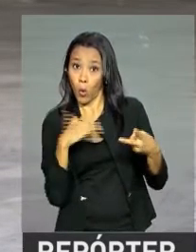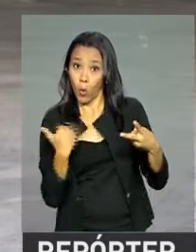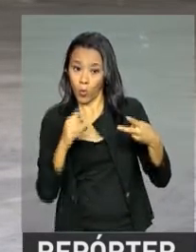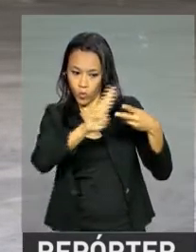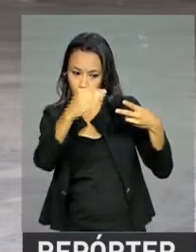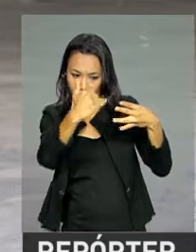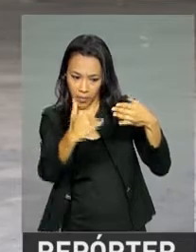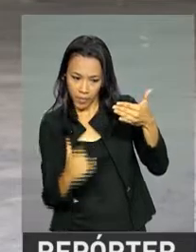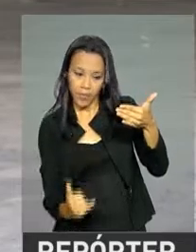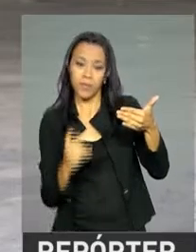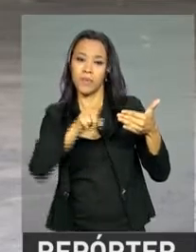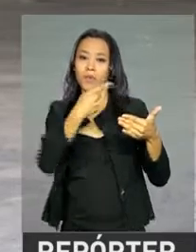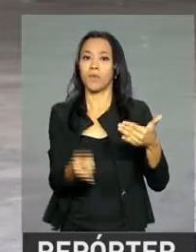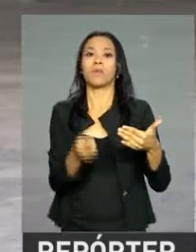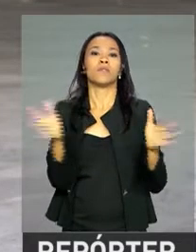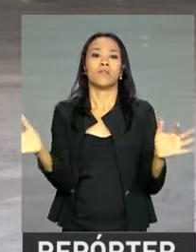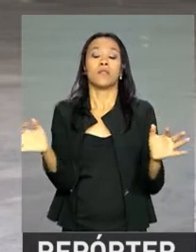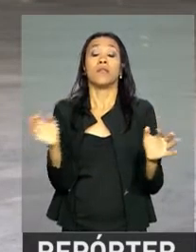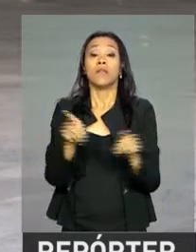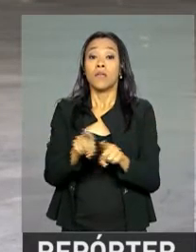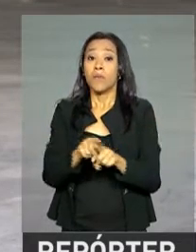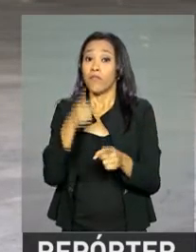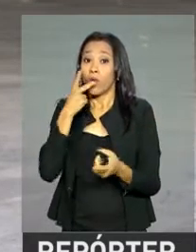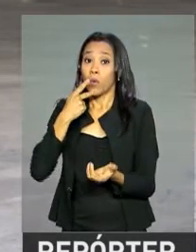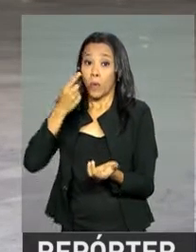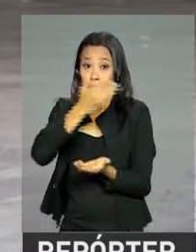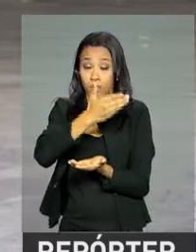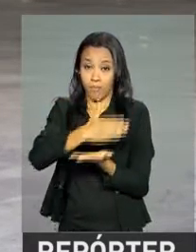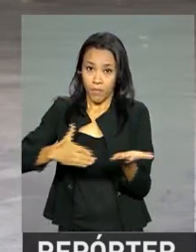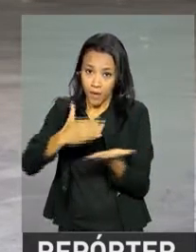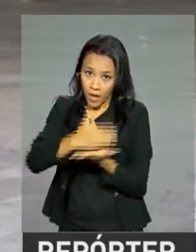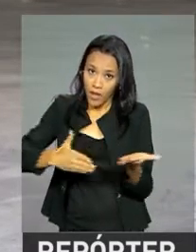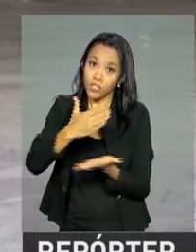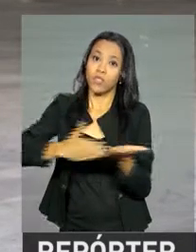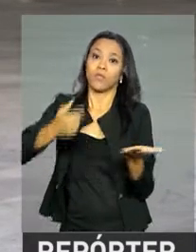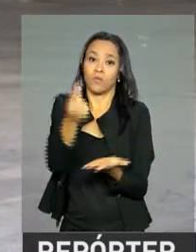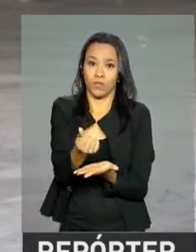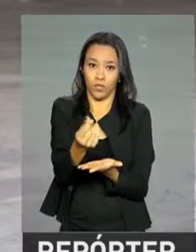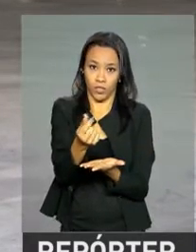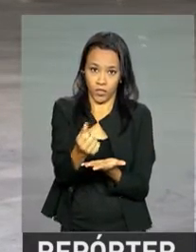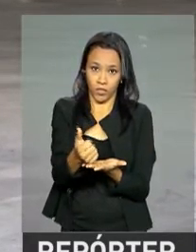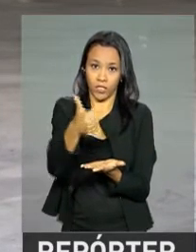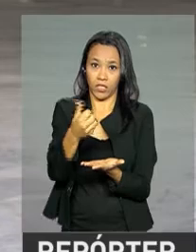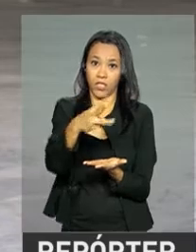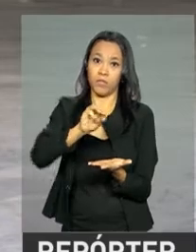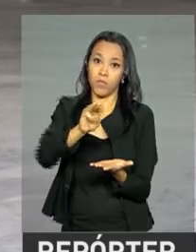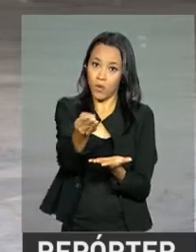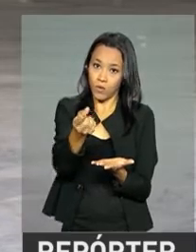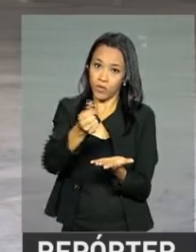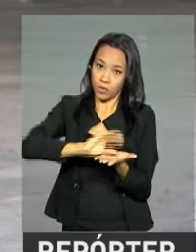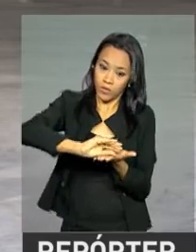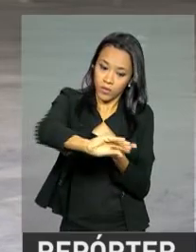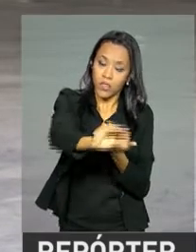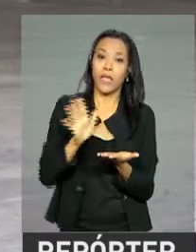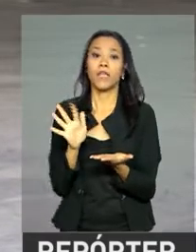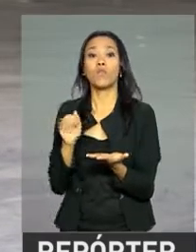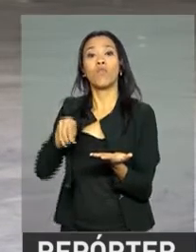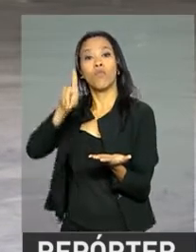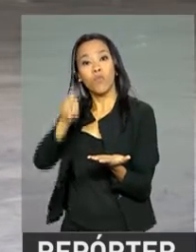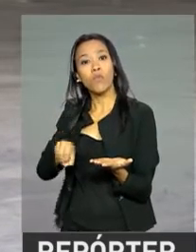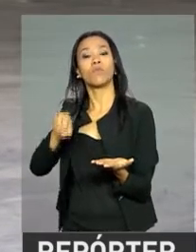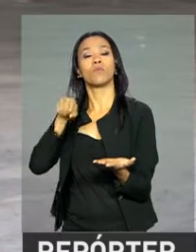da justiça autorizou que parte dos recursos de 13 milhões que haviam sido de se haviam sido destinados do fundo penitenciário nacional